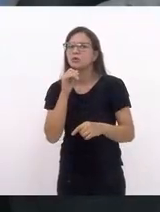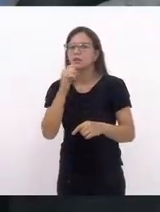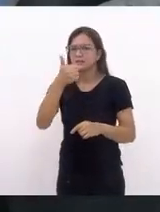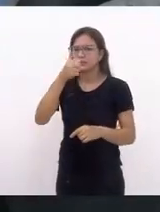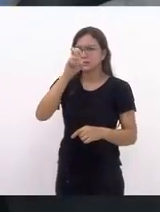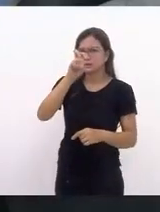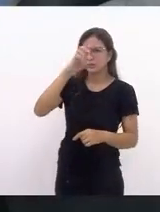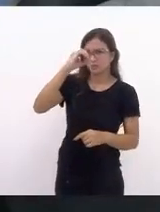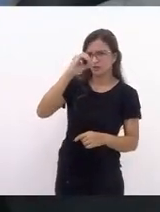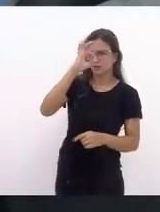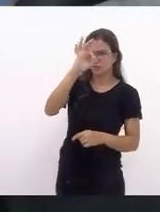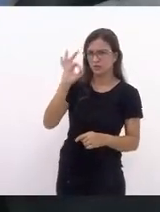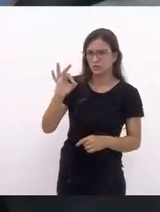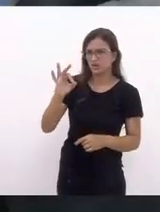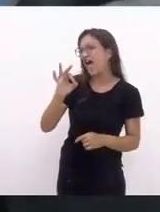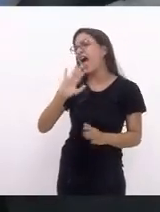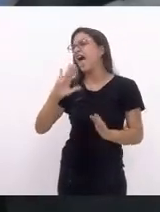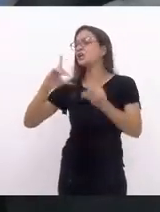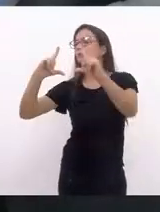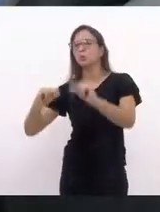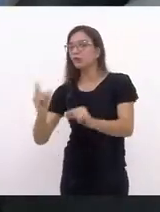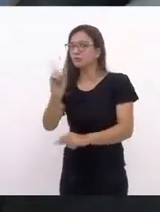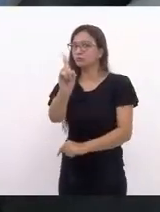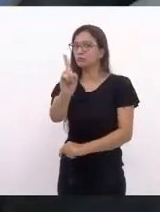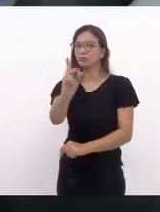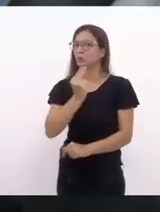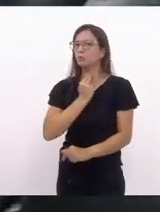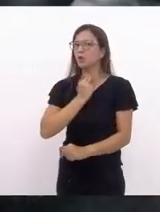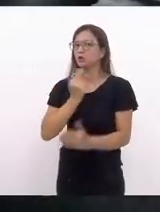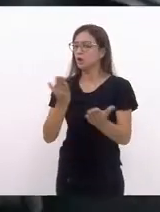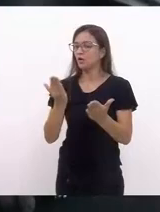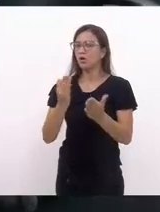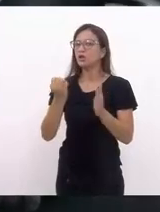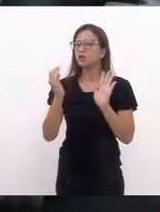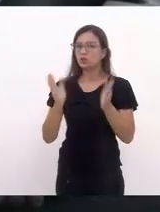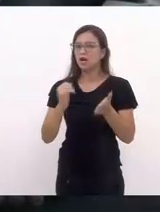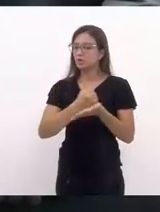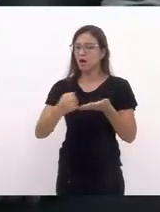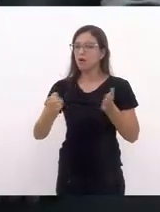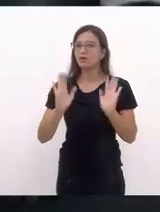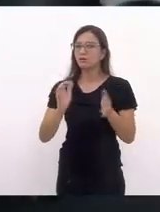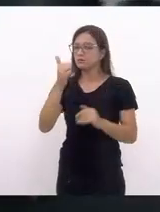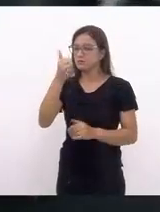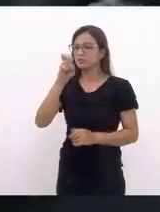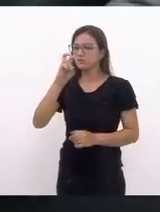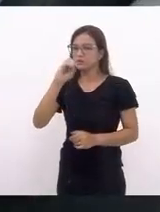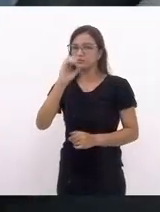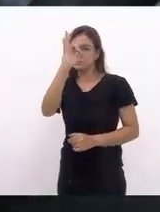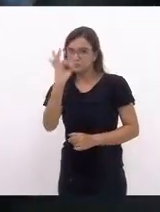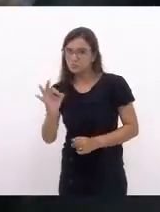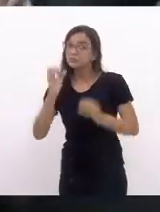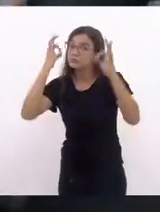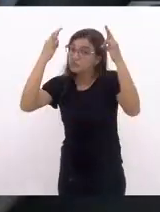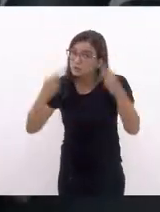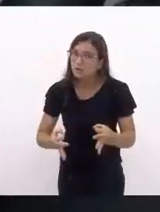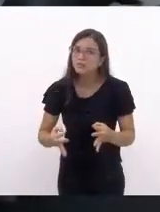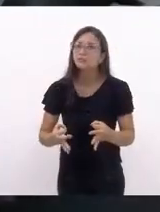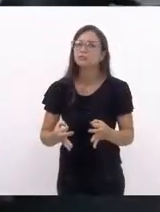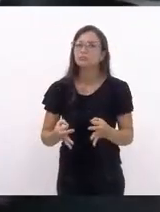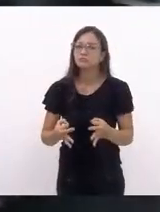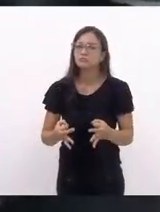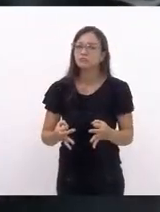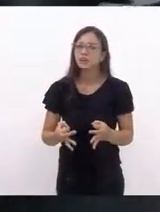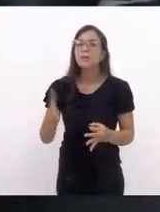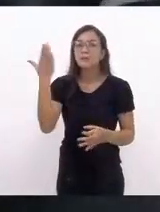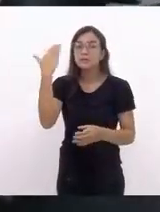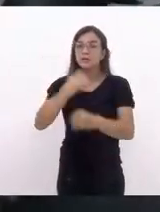esses 50 e seiscentos e cinquenta por cento de vocês mas eu quero aqui ressaltar que graças às urnas